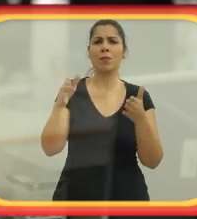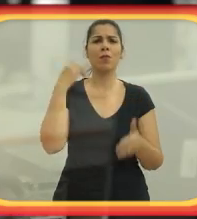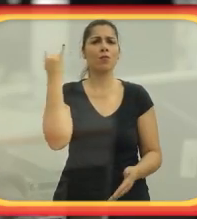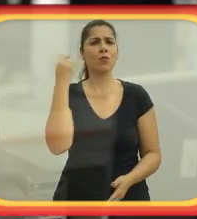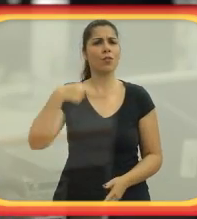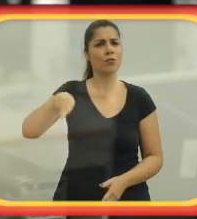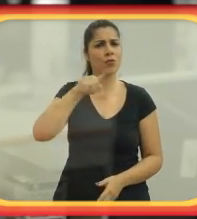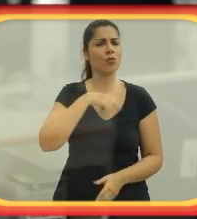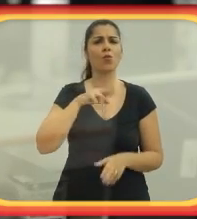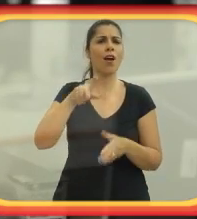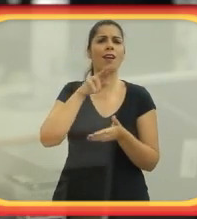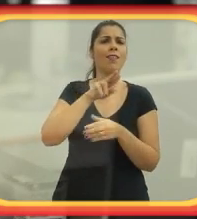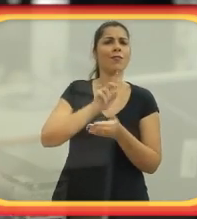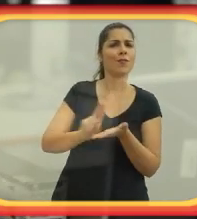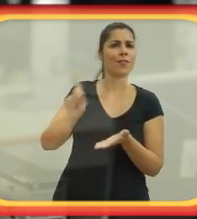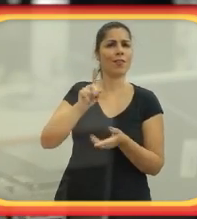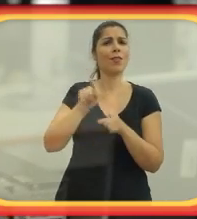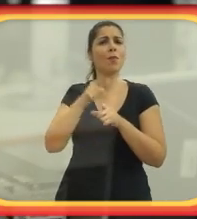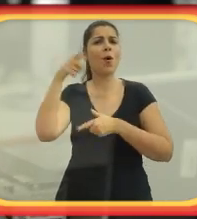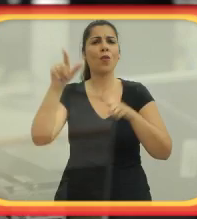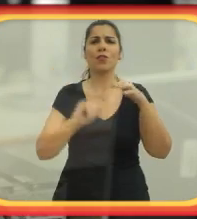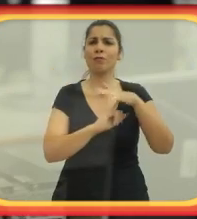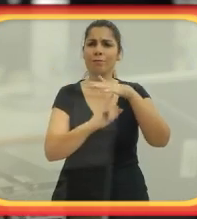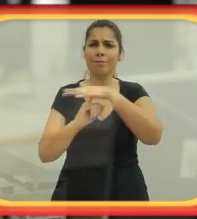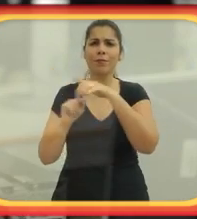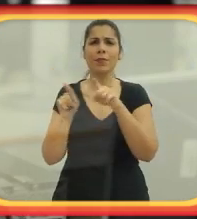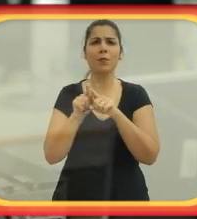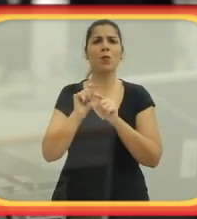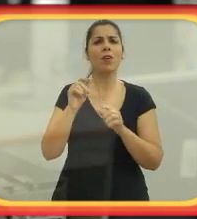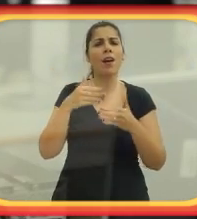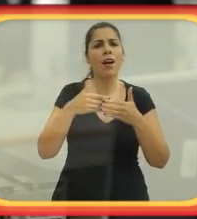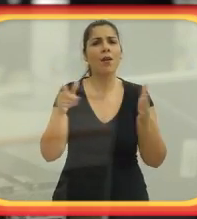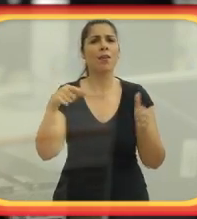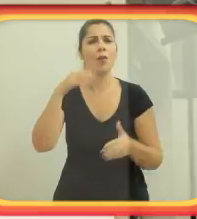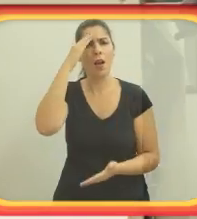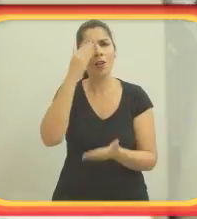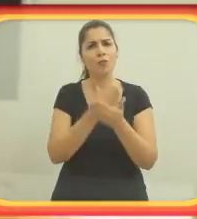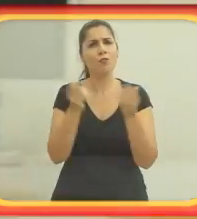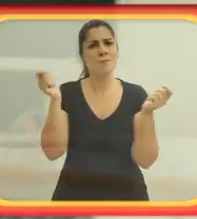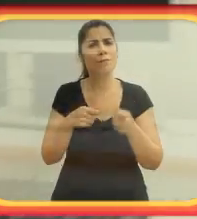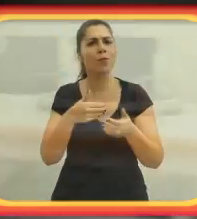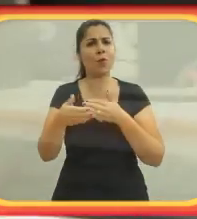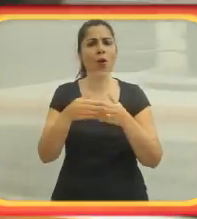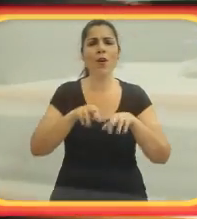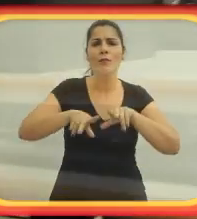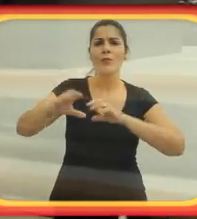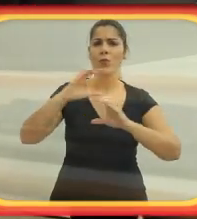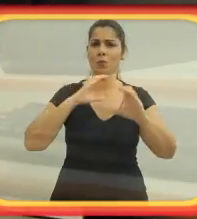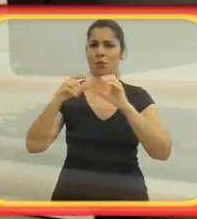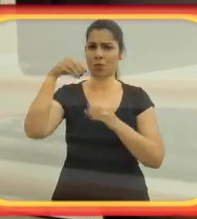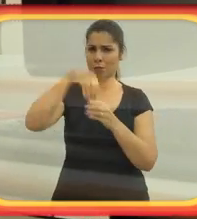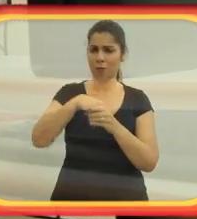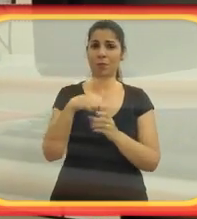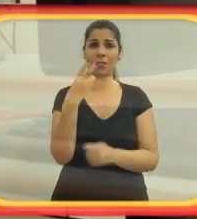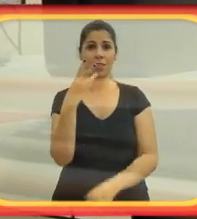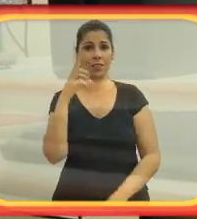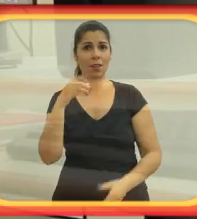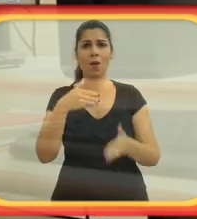universidade ter essa abertura e acho importante não só a universidade, mas outras instituições também terem essa abertura. Eu acredito que